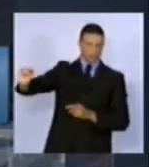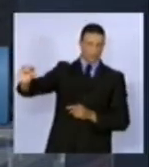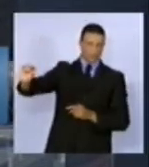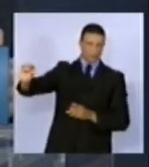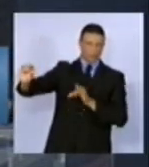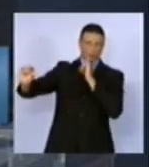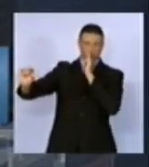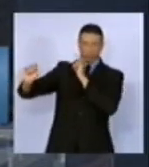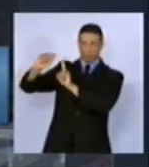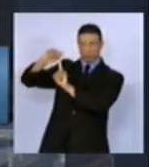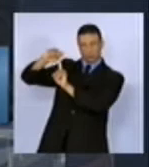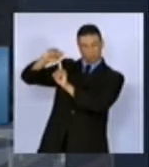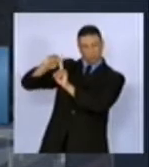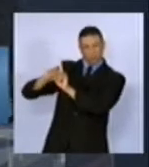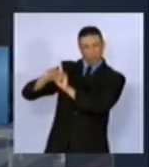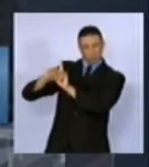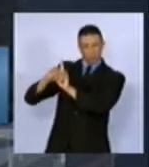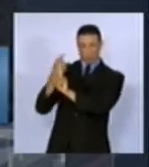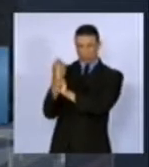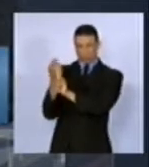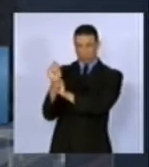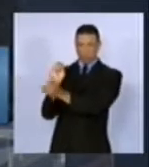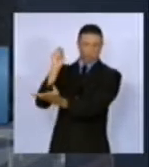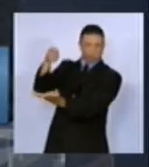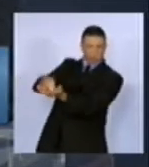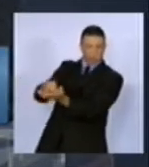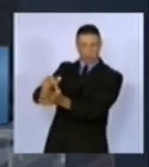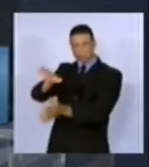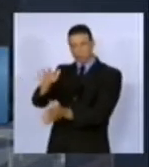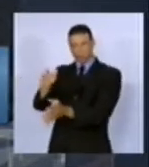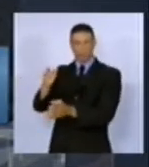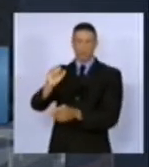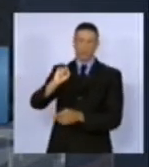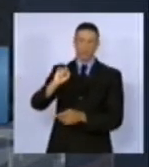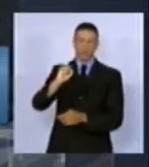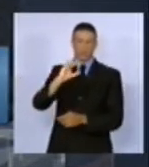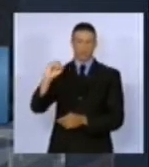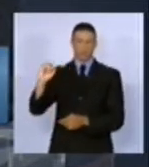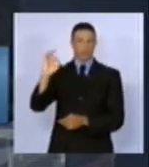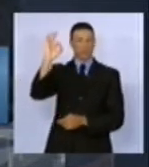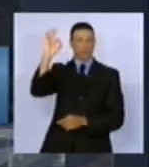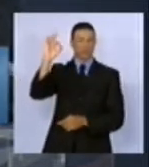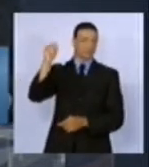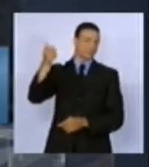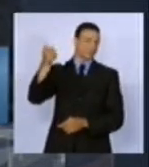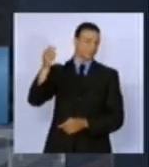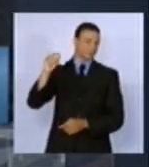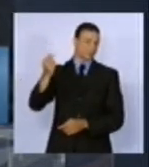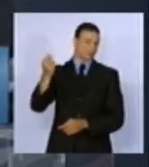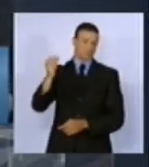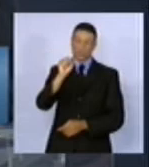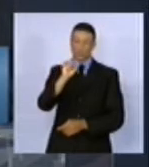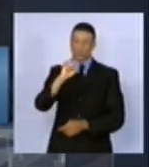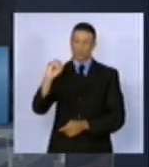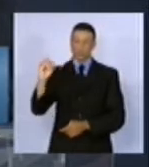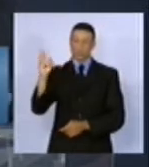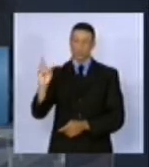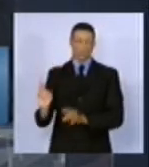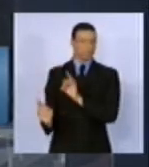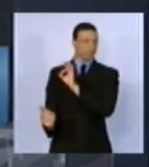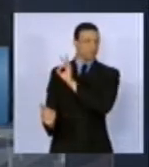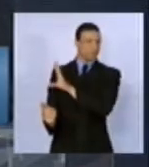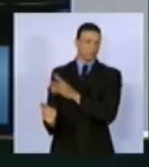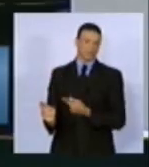mês mensal desse produtores está na faixa de aproximadamente de r$ 800 e eles tiveram essa participação